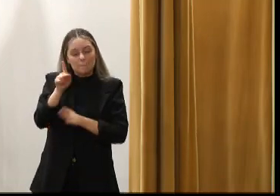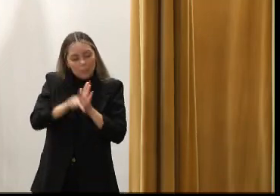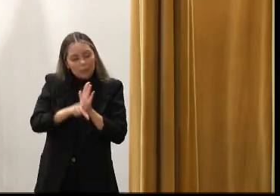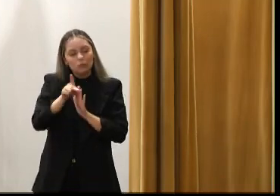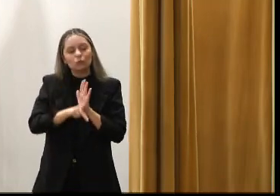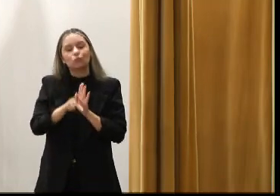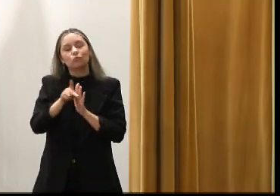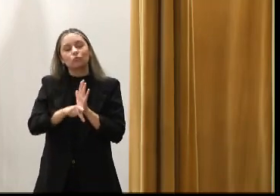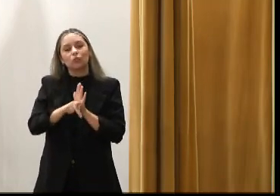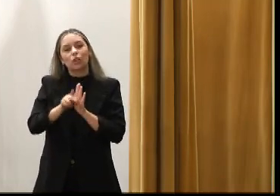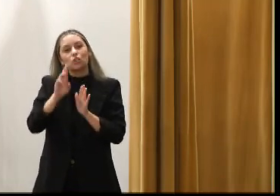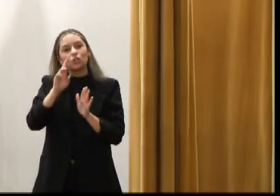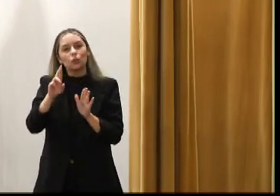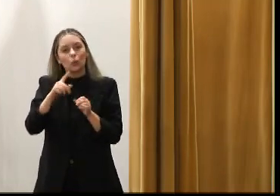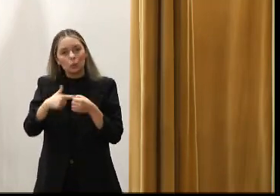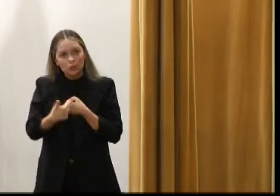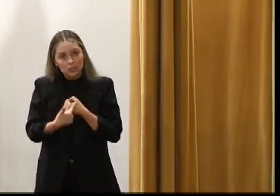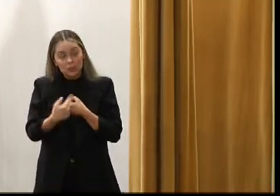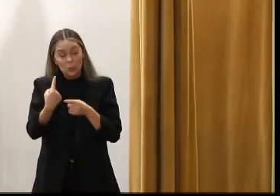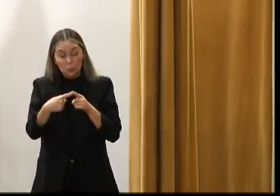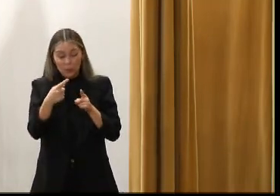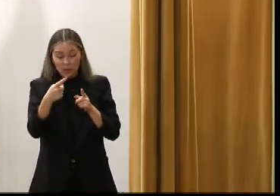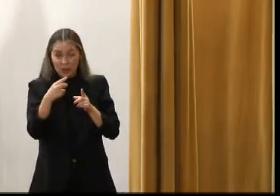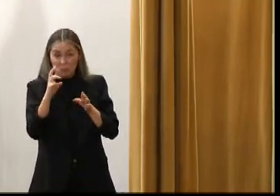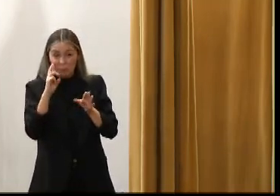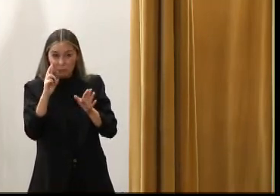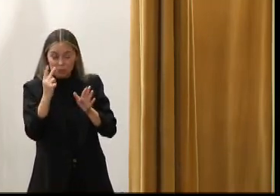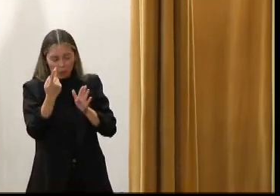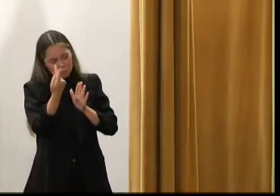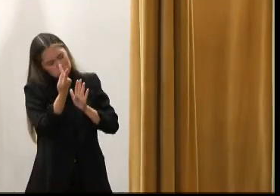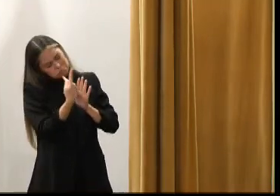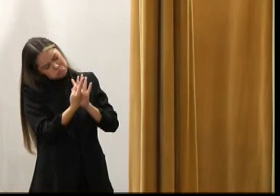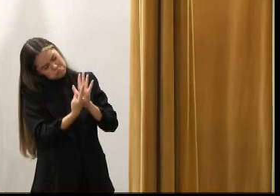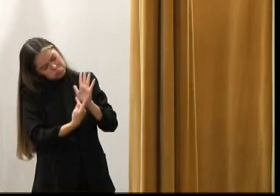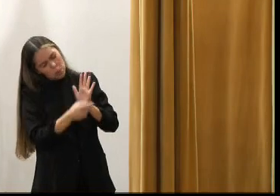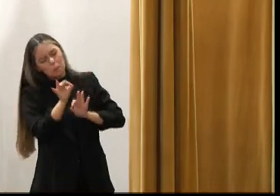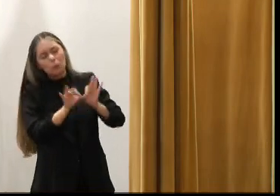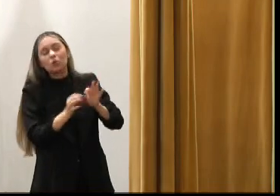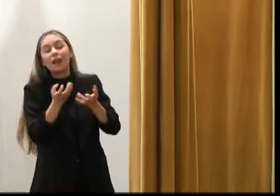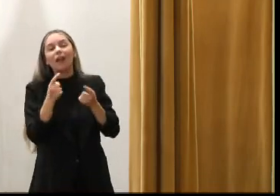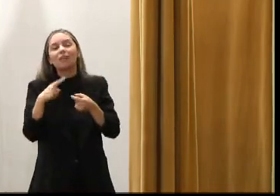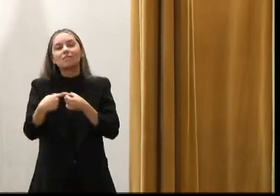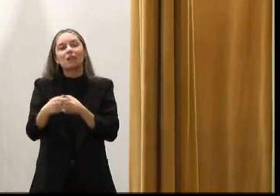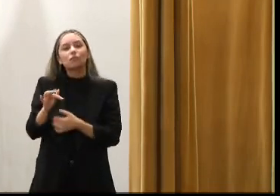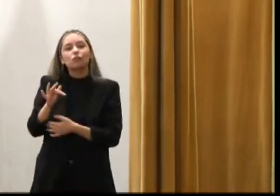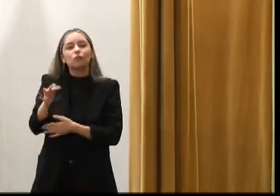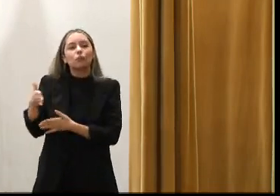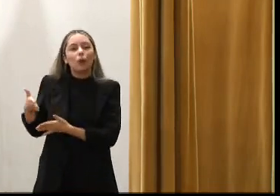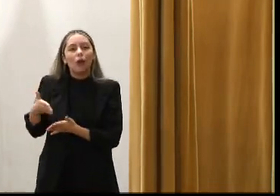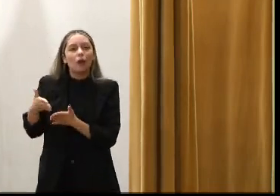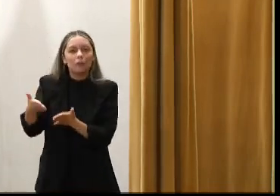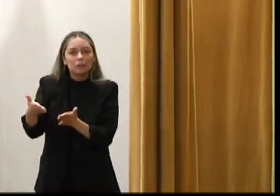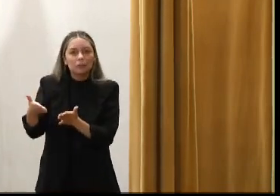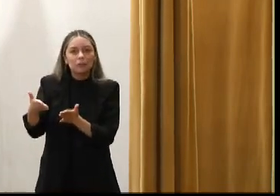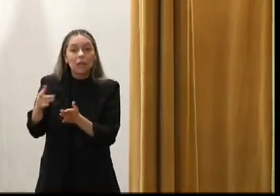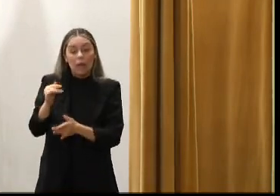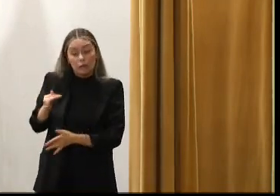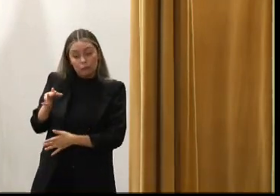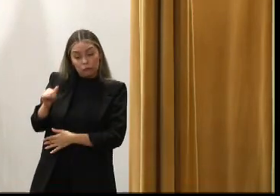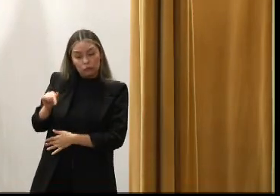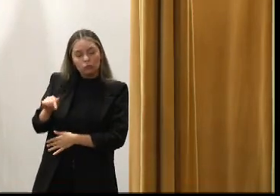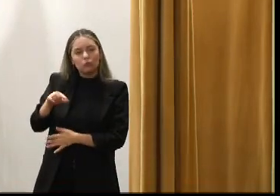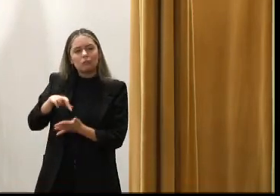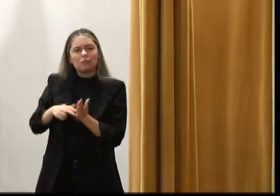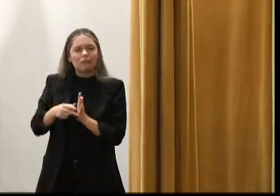do município. Porque ele desenha, reafirma e projeta a cidade que você quer para o futuro. E para o nosso futuro, nós estamos falando de